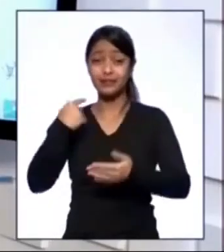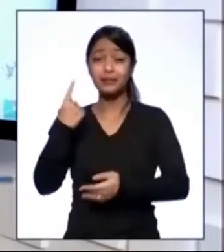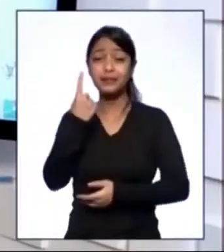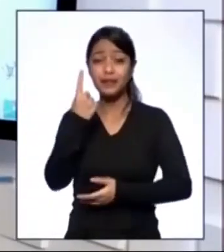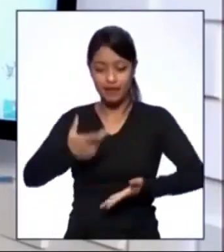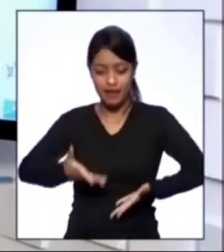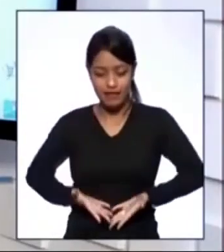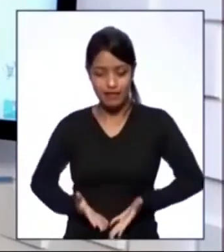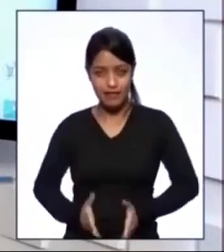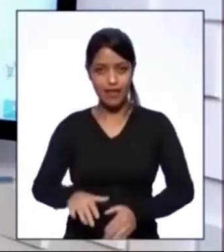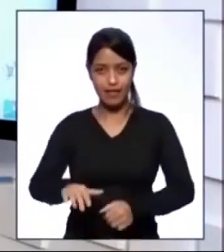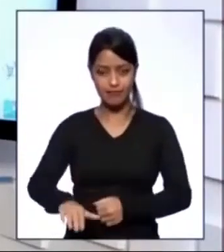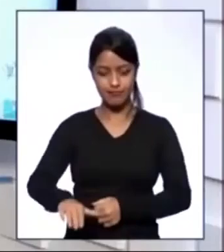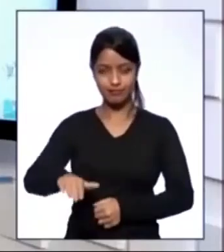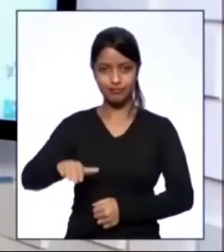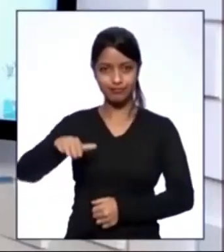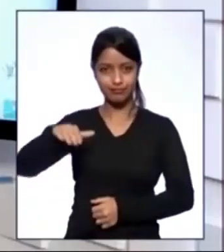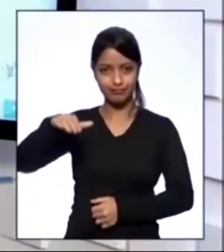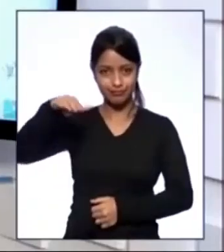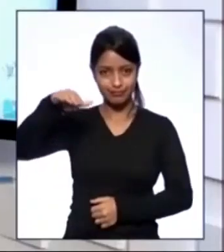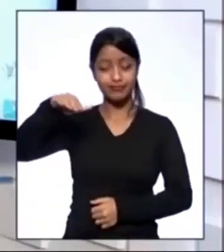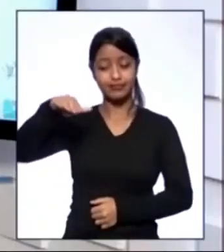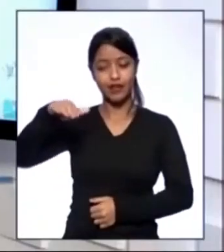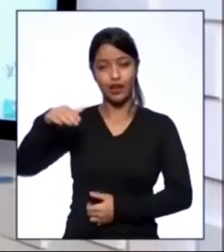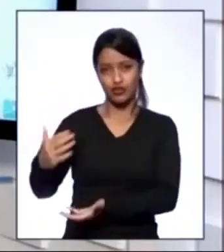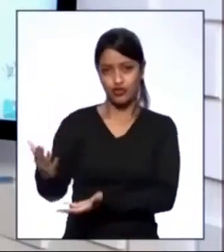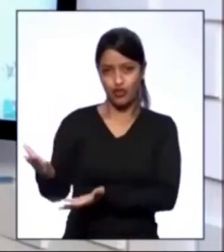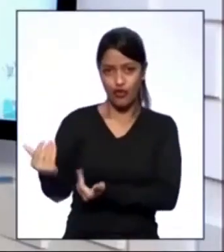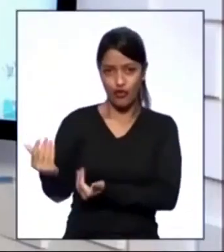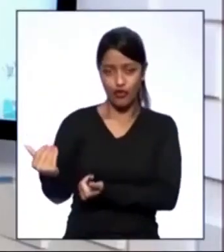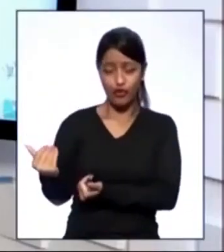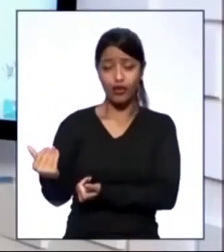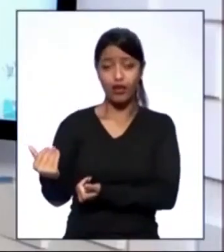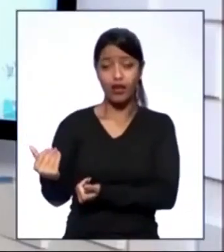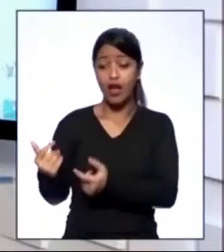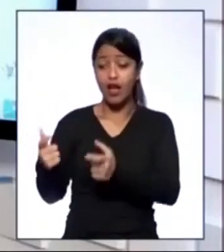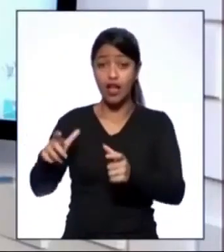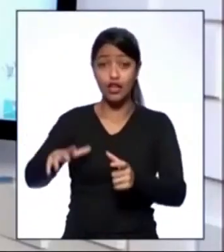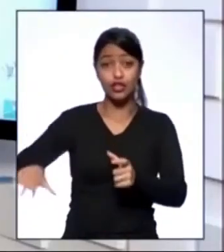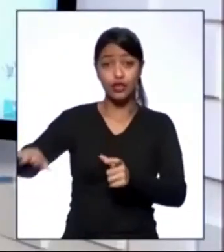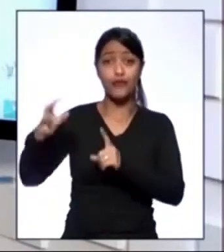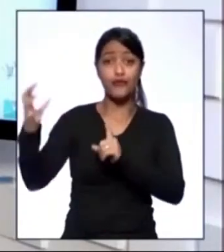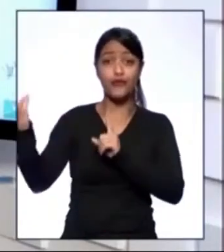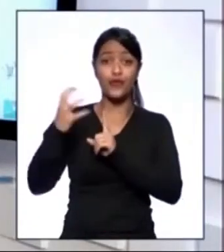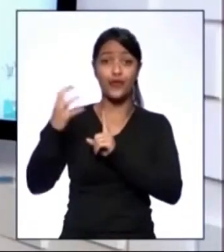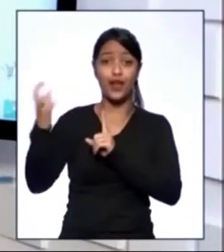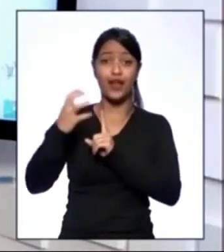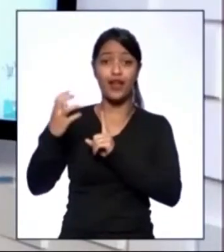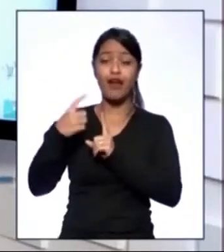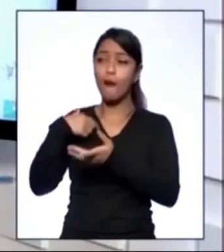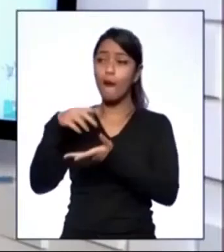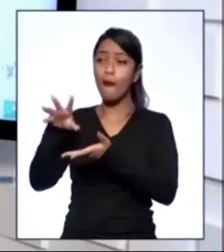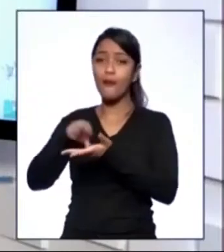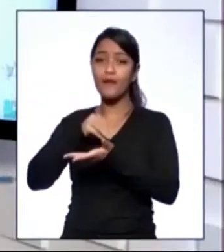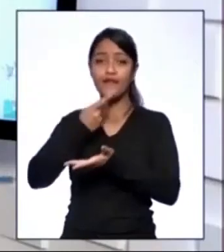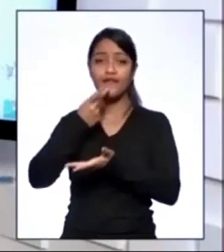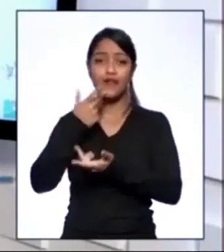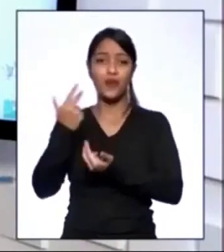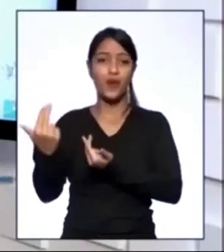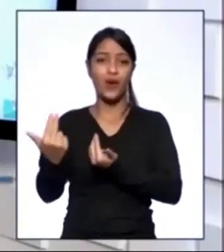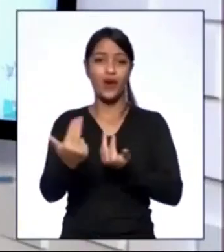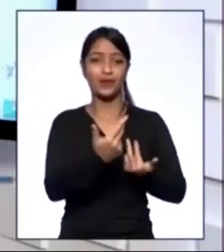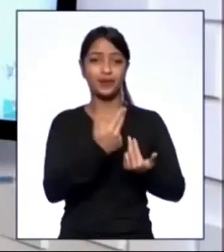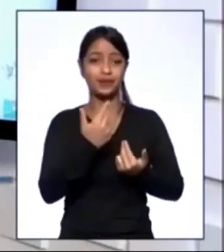até a nossa adolescência, ela vai determinar muito o nosso jeito de falar. Eu imagino, né, que você, se